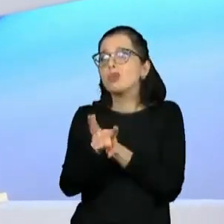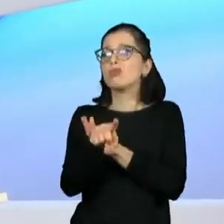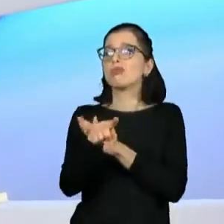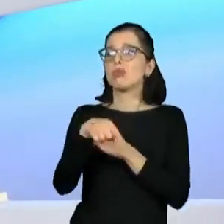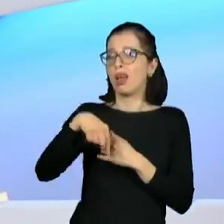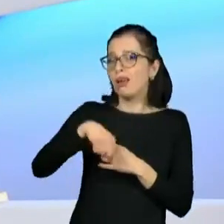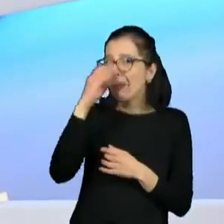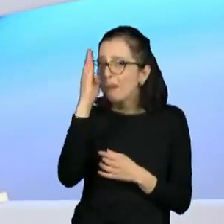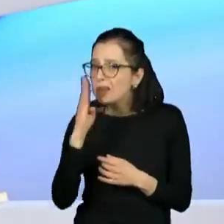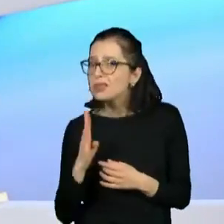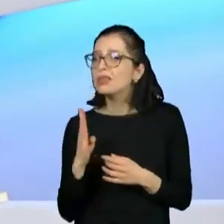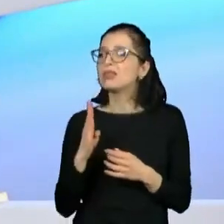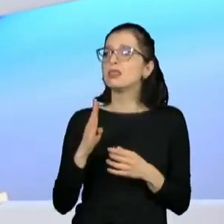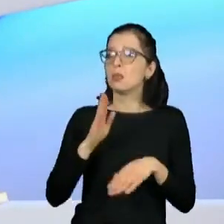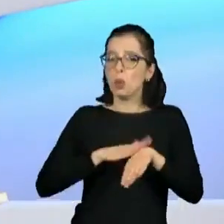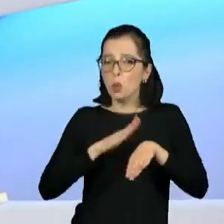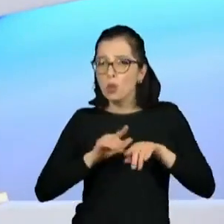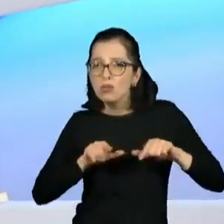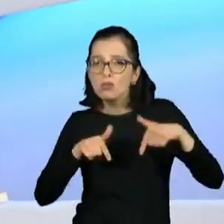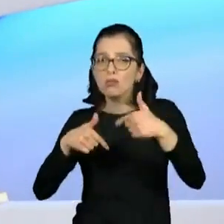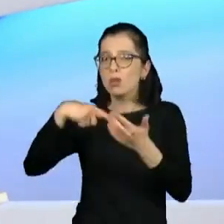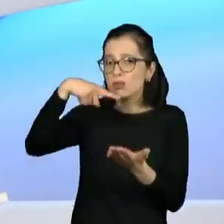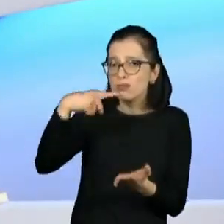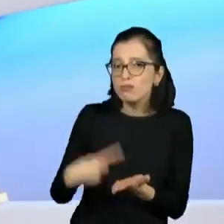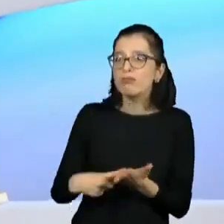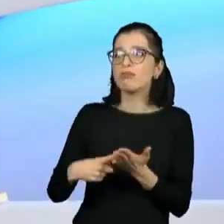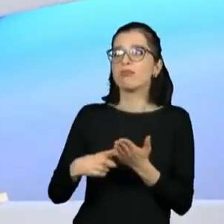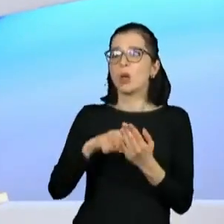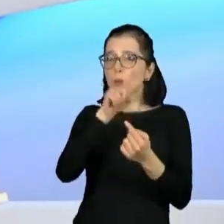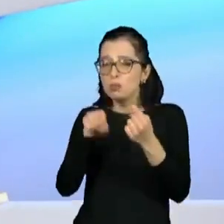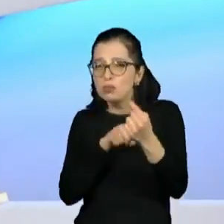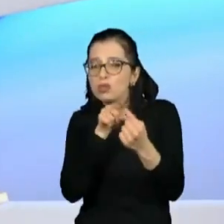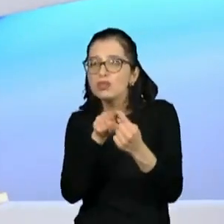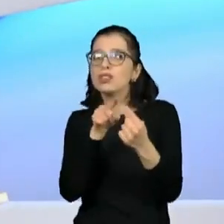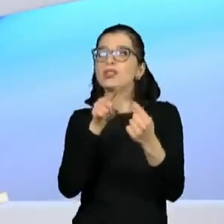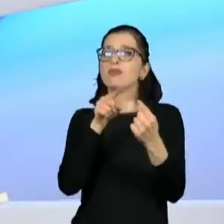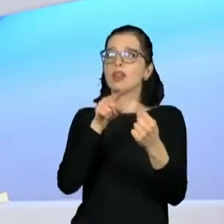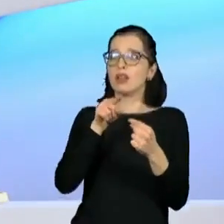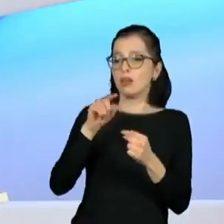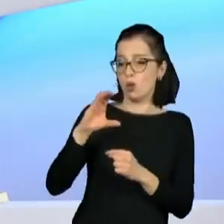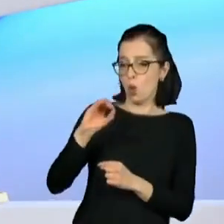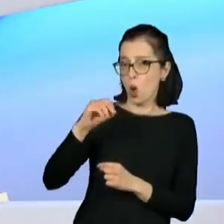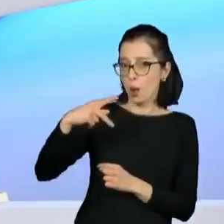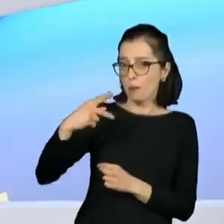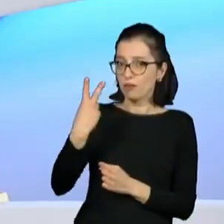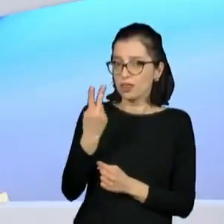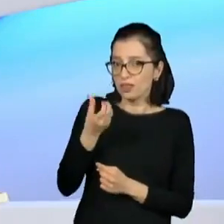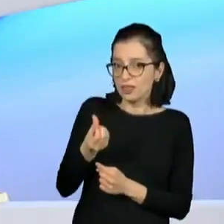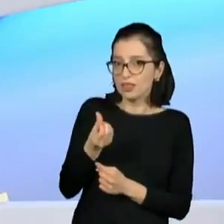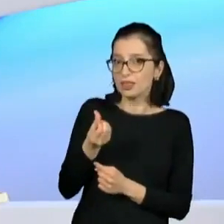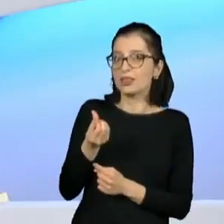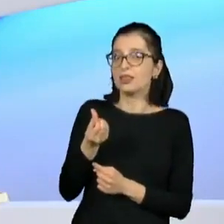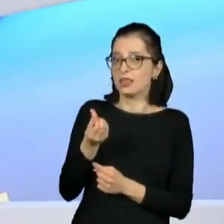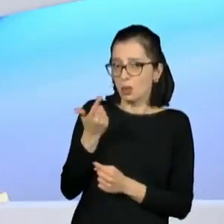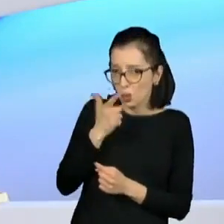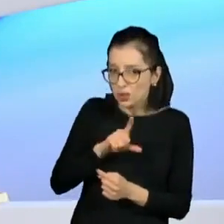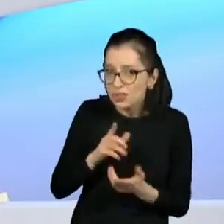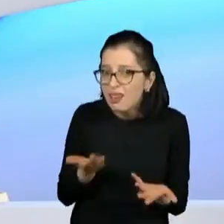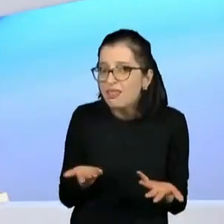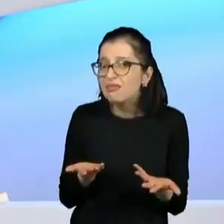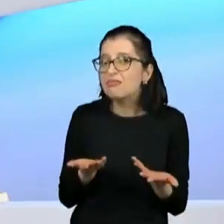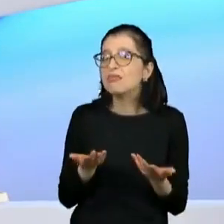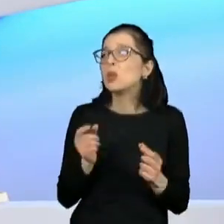Brasil em termos de compromissos de metas na conferência de Glasgow e bem objectivamente